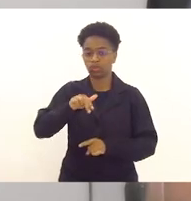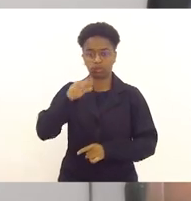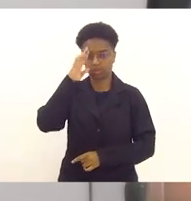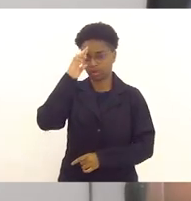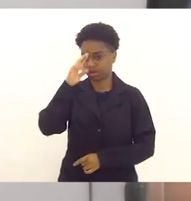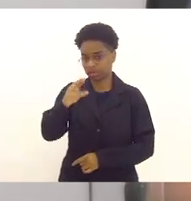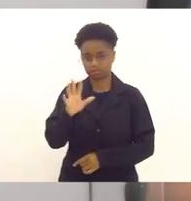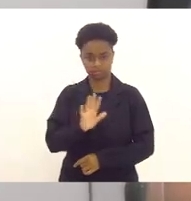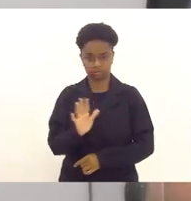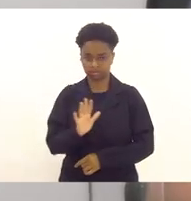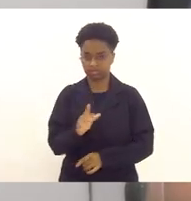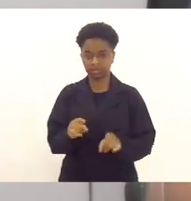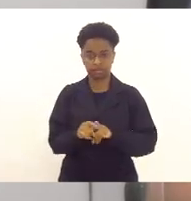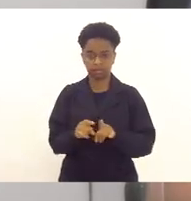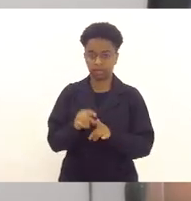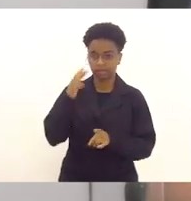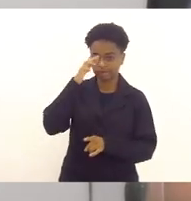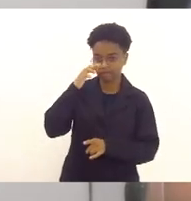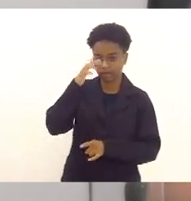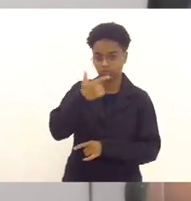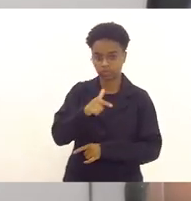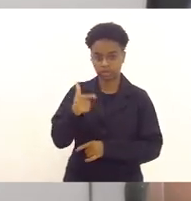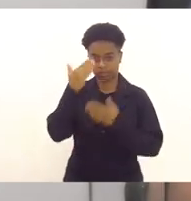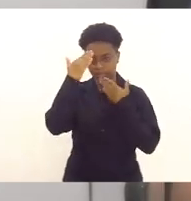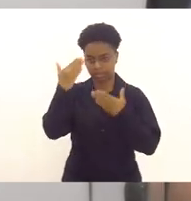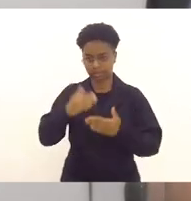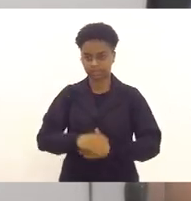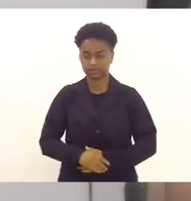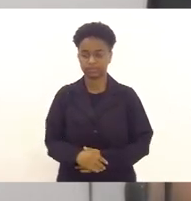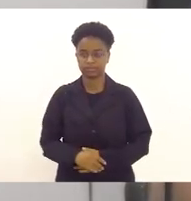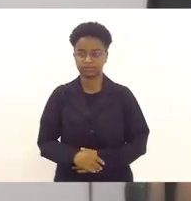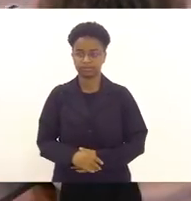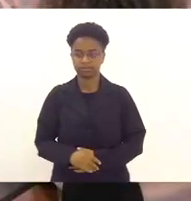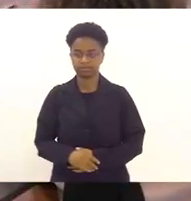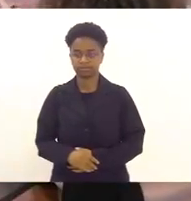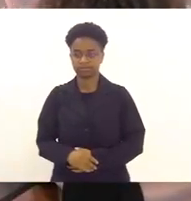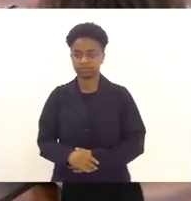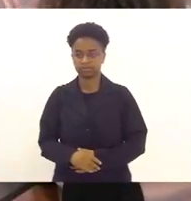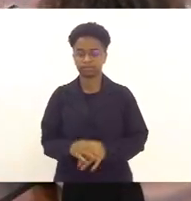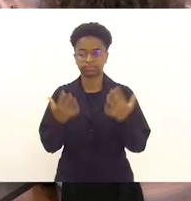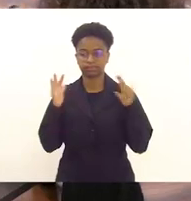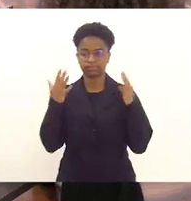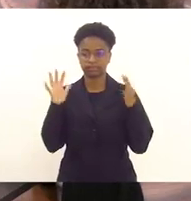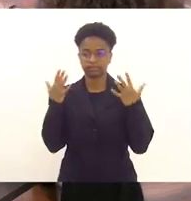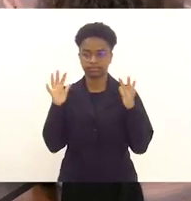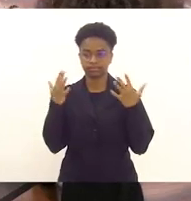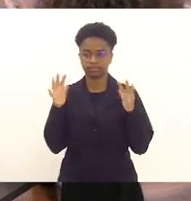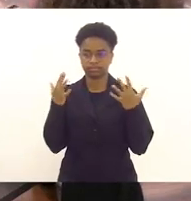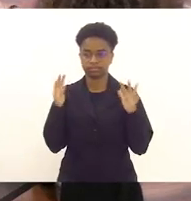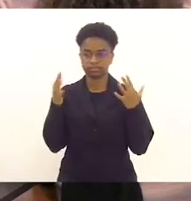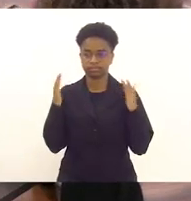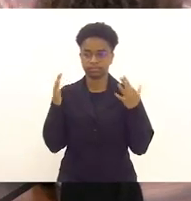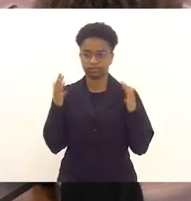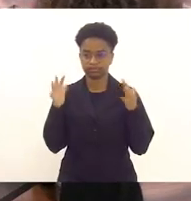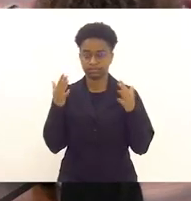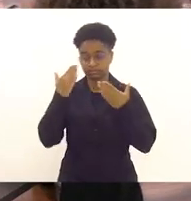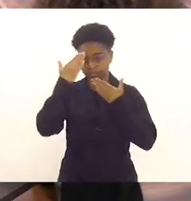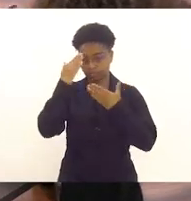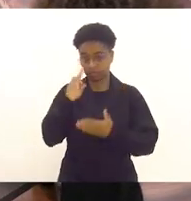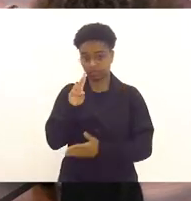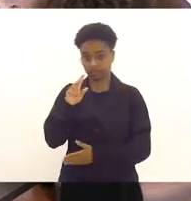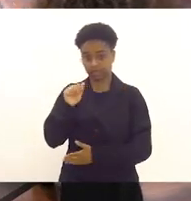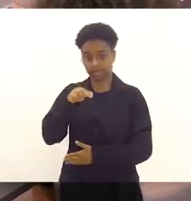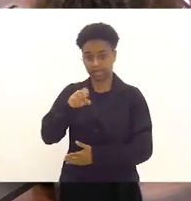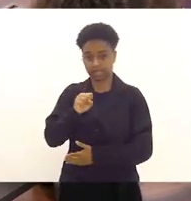foi respeitado e não tem fiscalização obrigada tá muito obrigada Vanessa